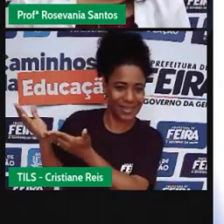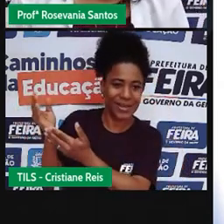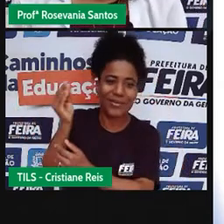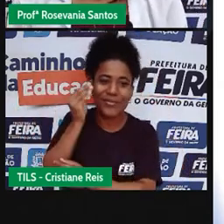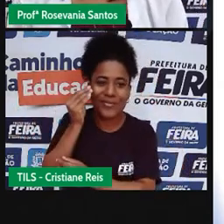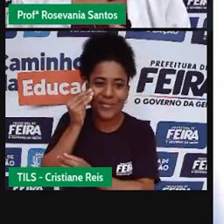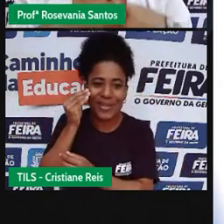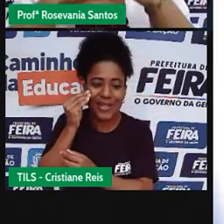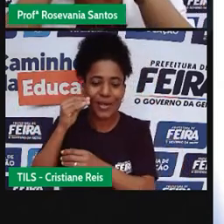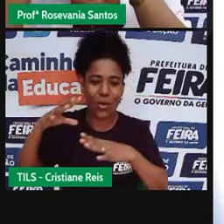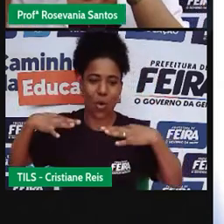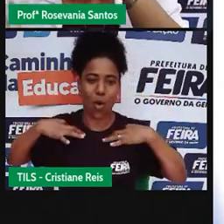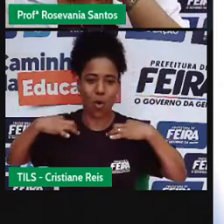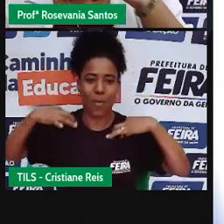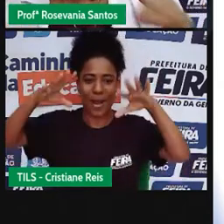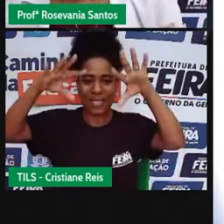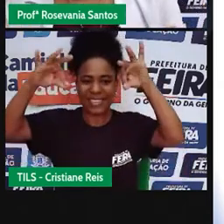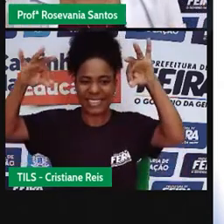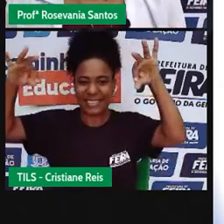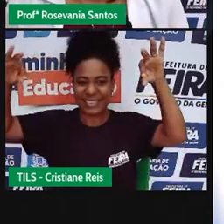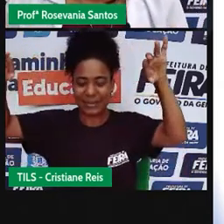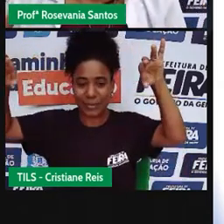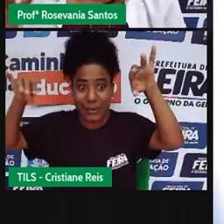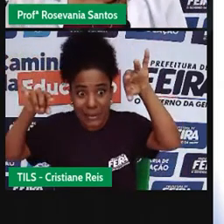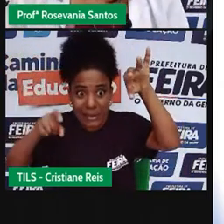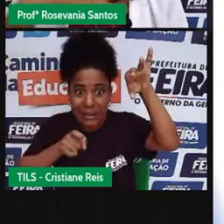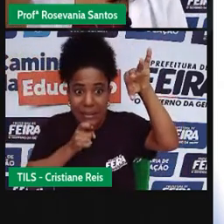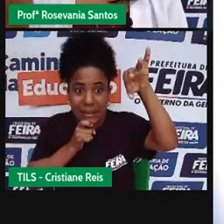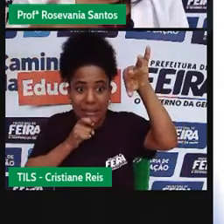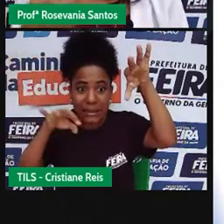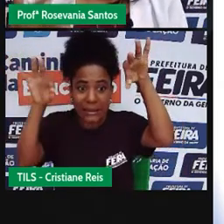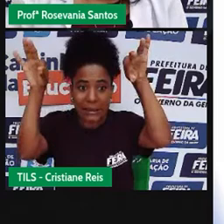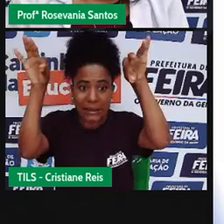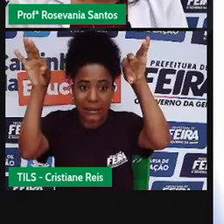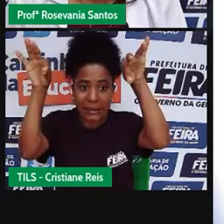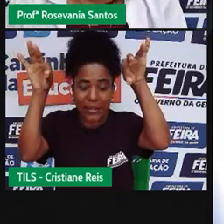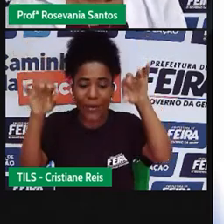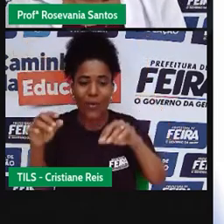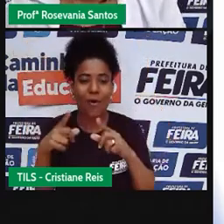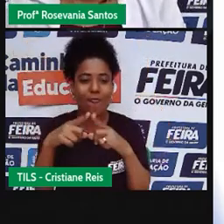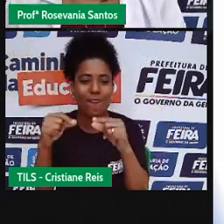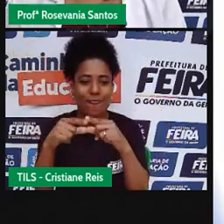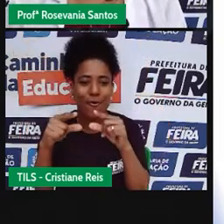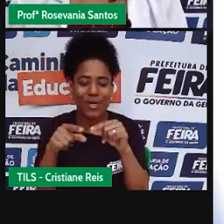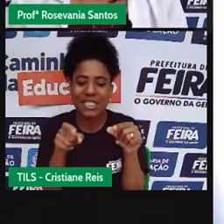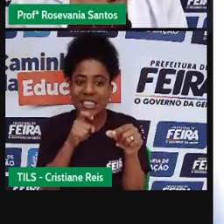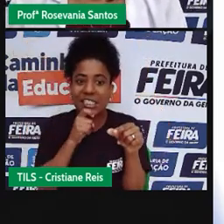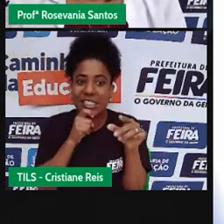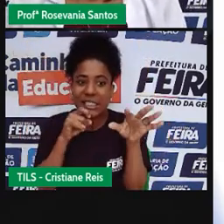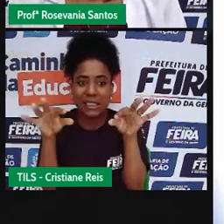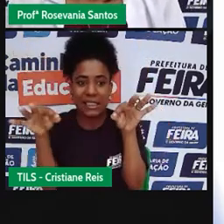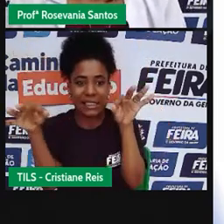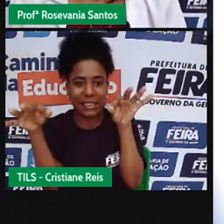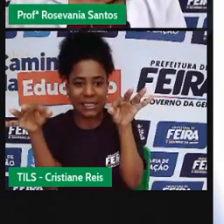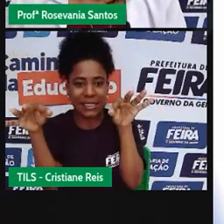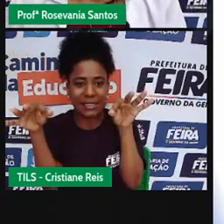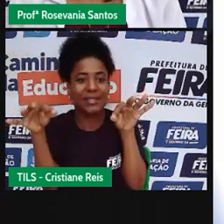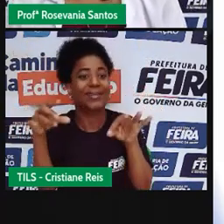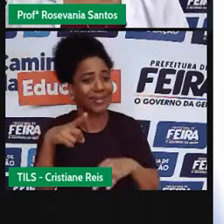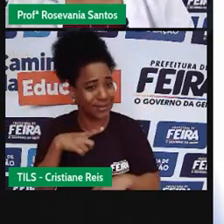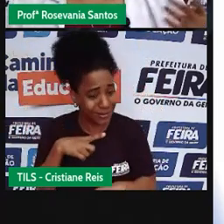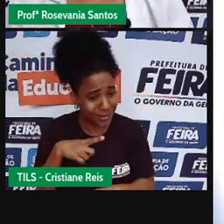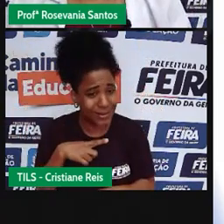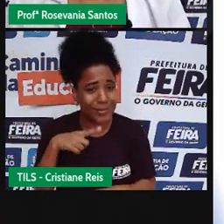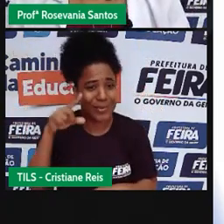congeladas no varal, o espelho d'água ali congelado, porque tem essas características aí. É o local mais frio do nosso